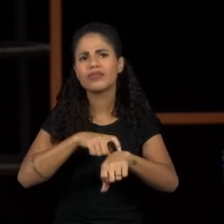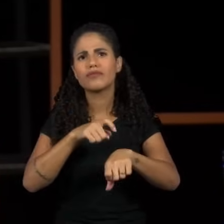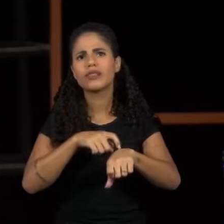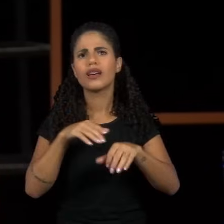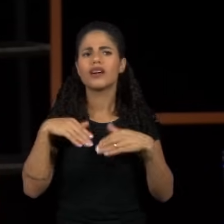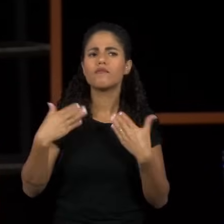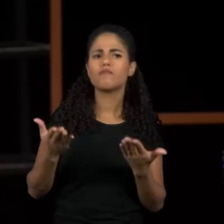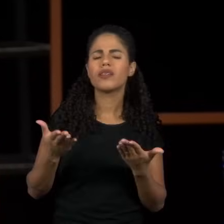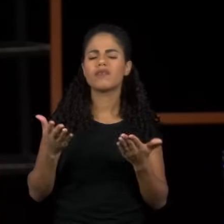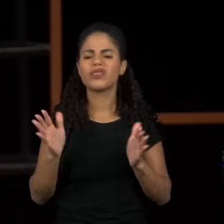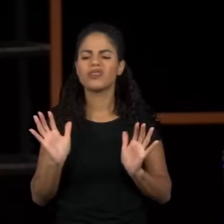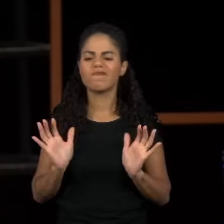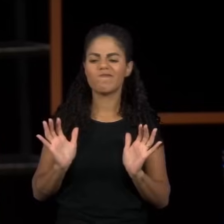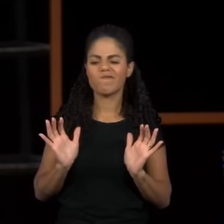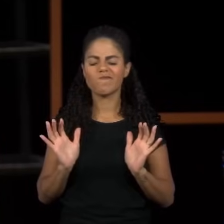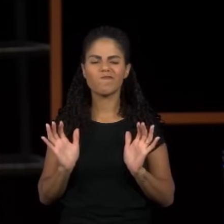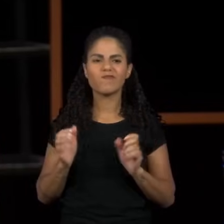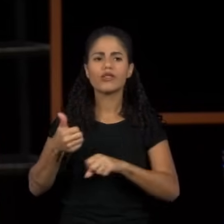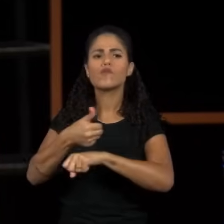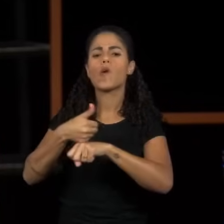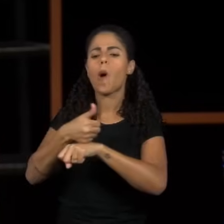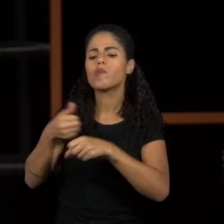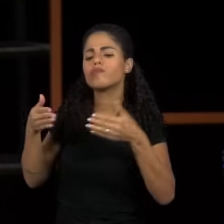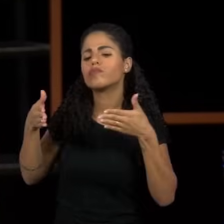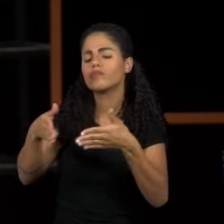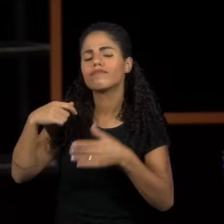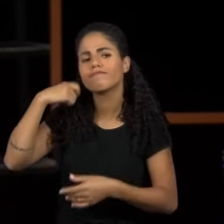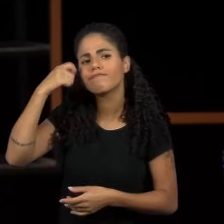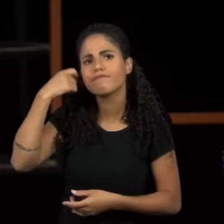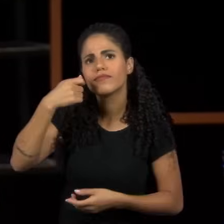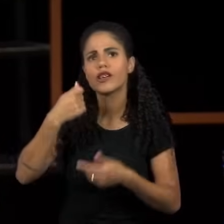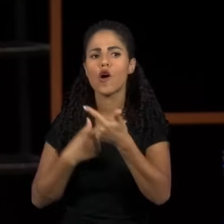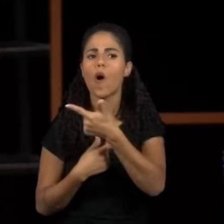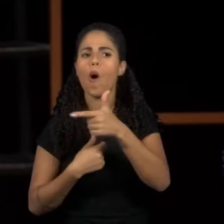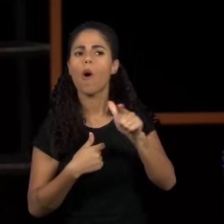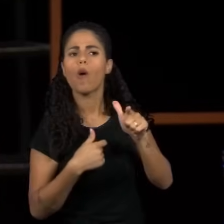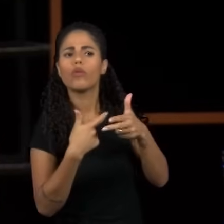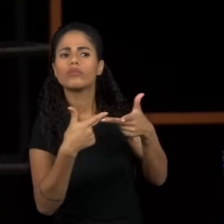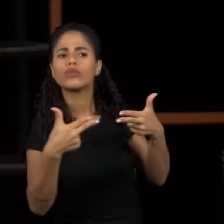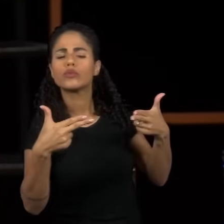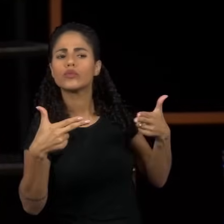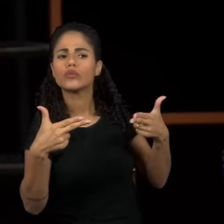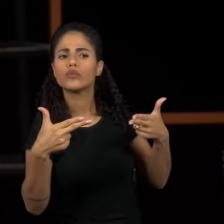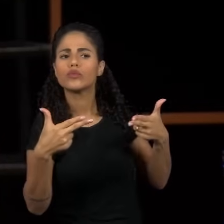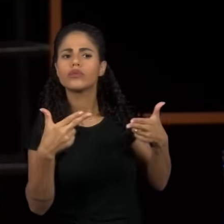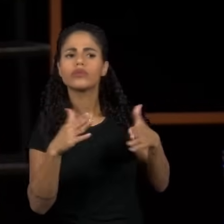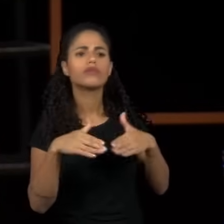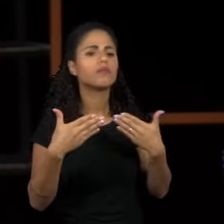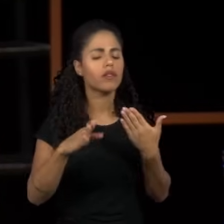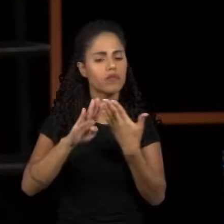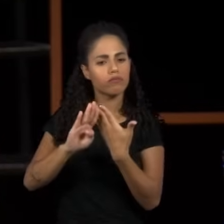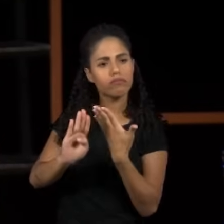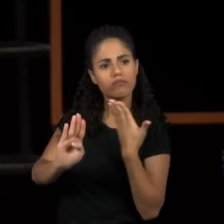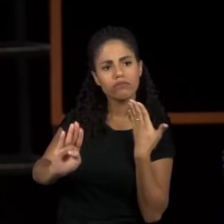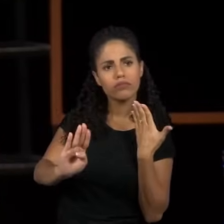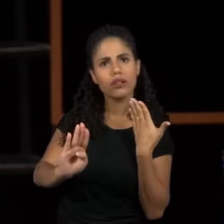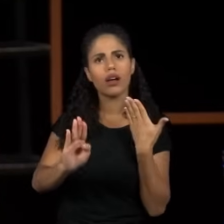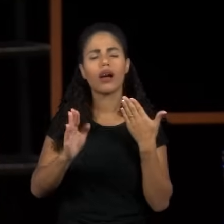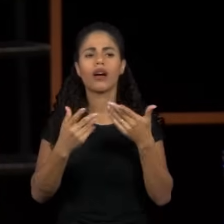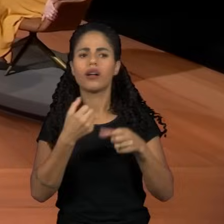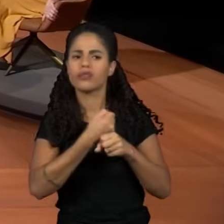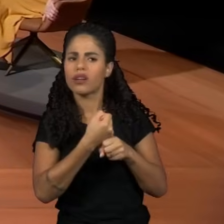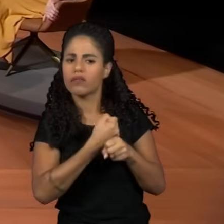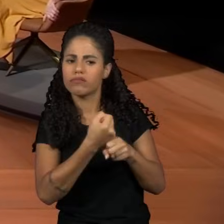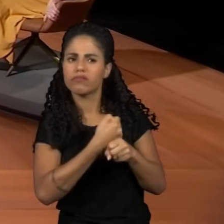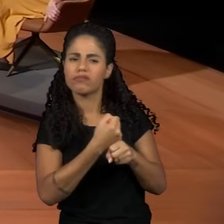que se desencantou com a profissão, né? E resolveu se dedicar a outra atividade. Ficou afastada por alguns anos.